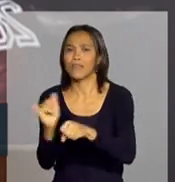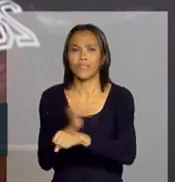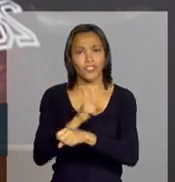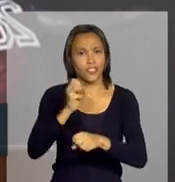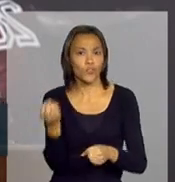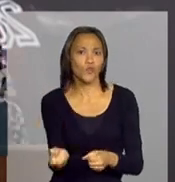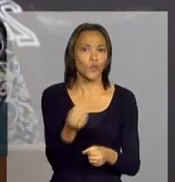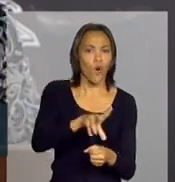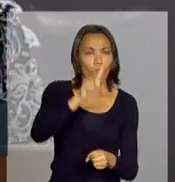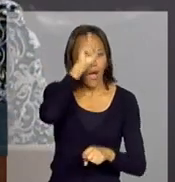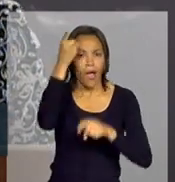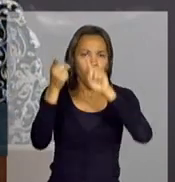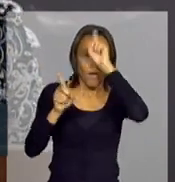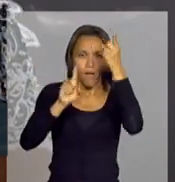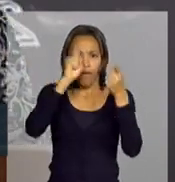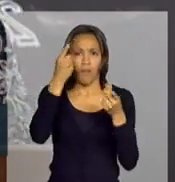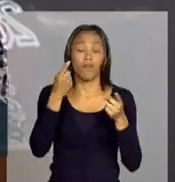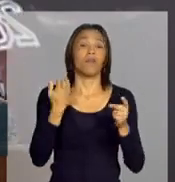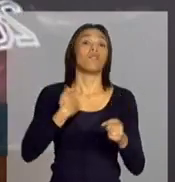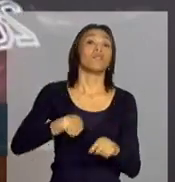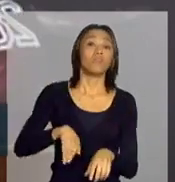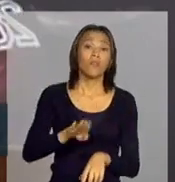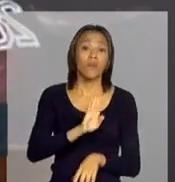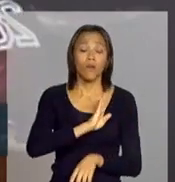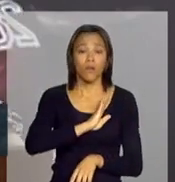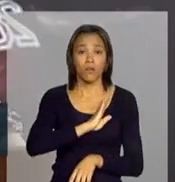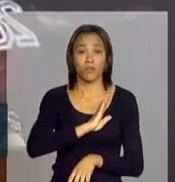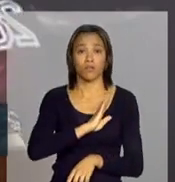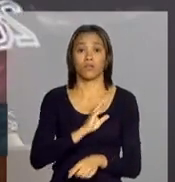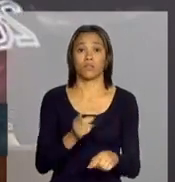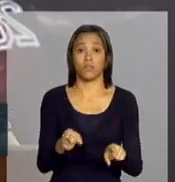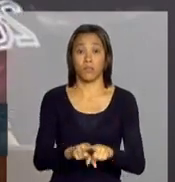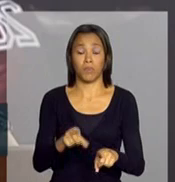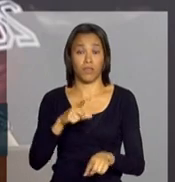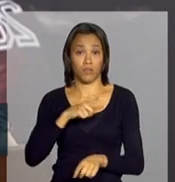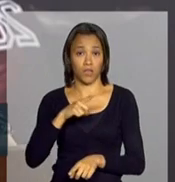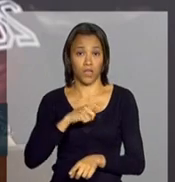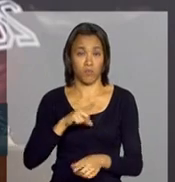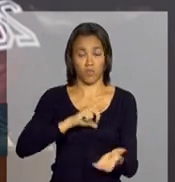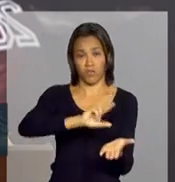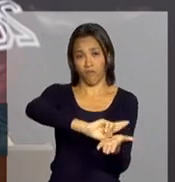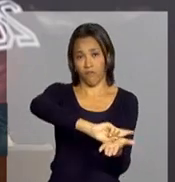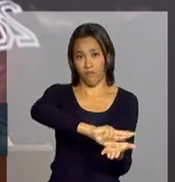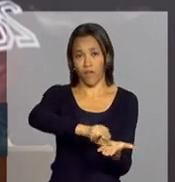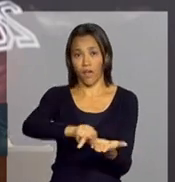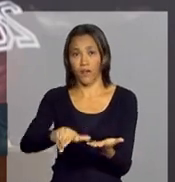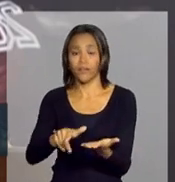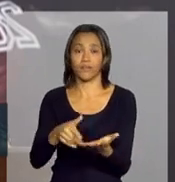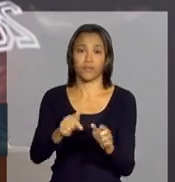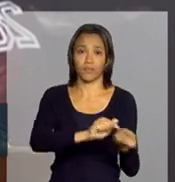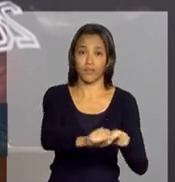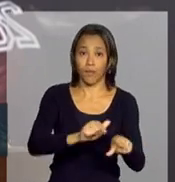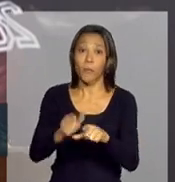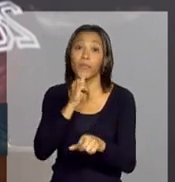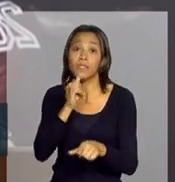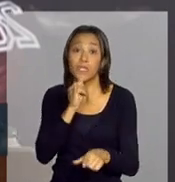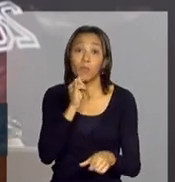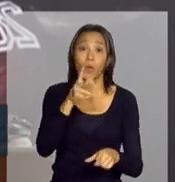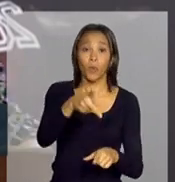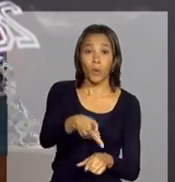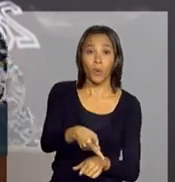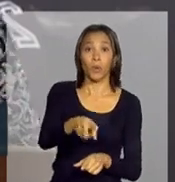inovadoras Nós estamos tomando uma série iniciativas como é o caso do